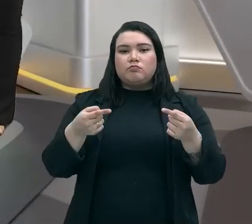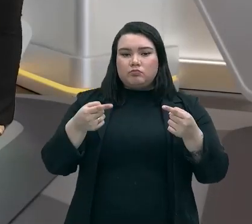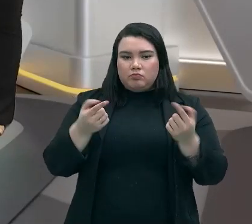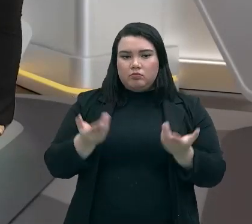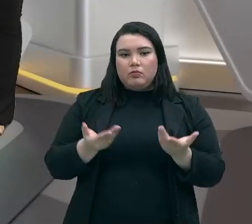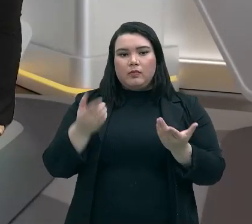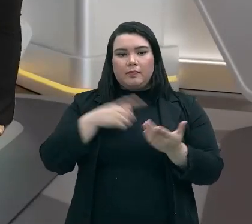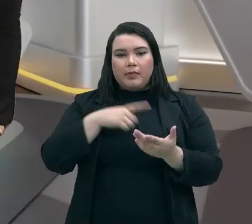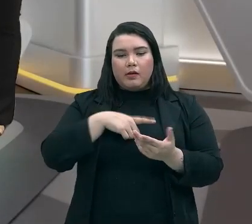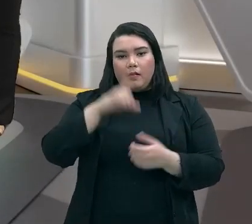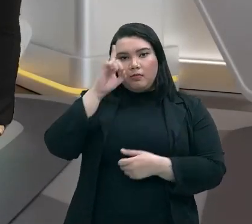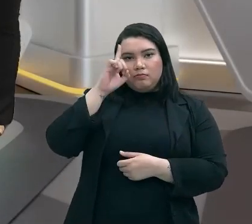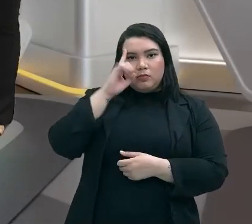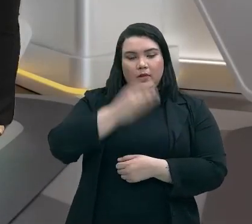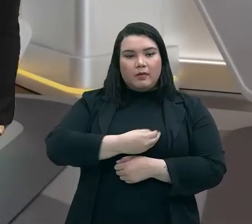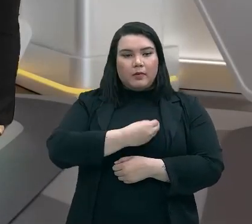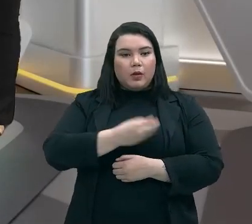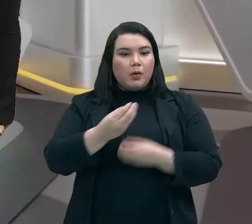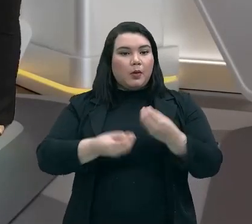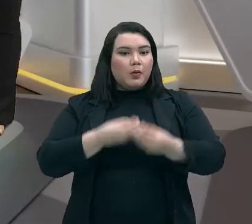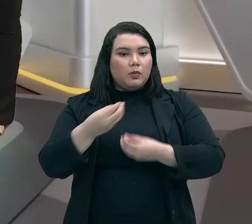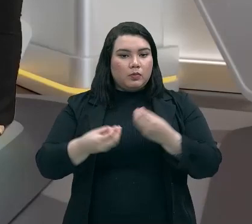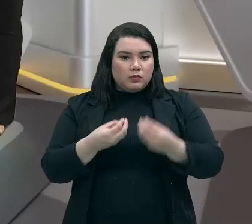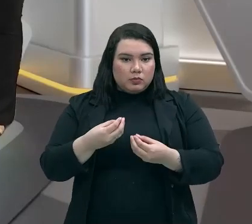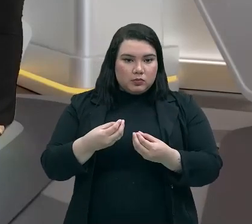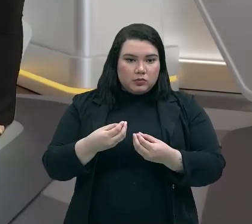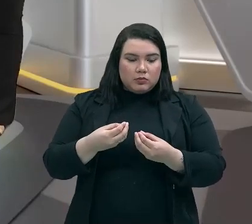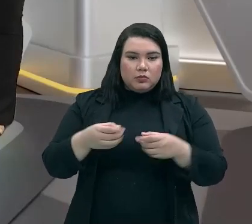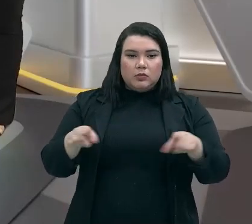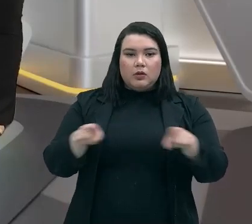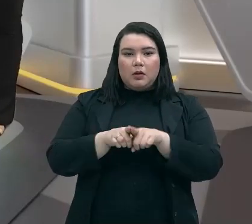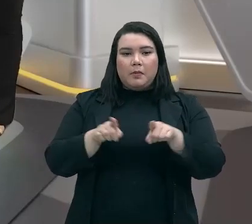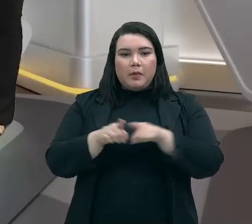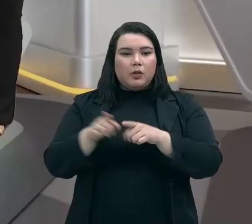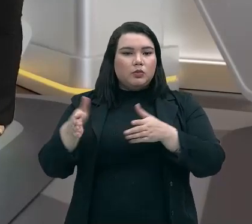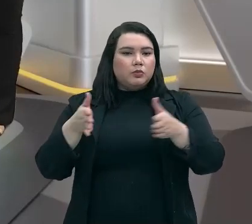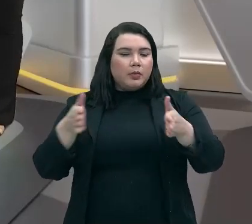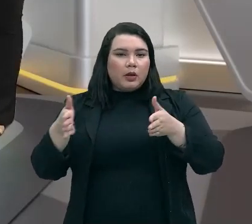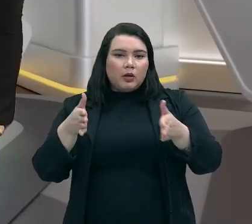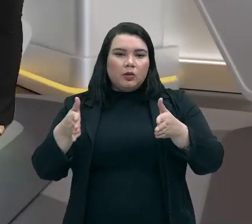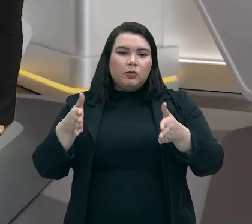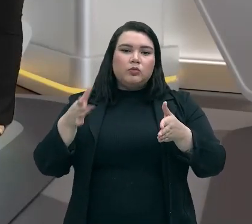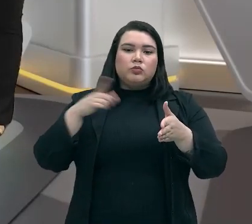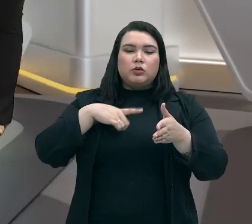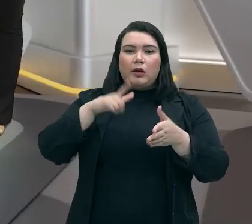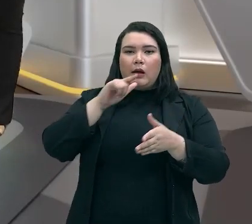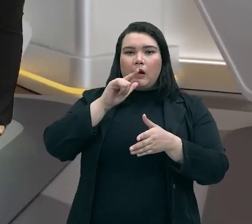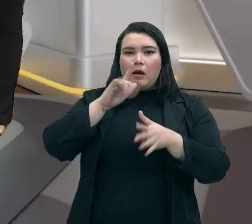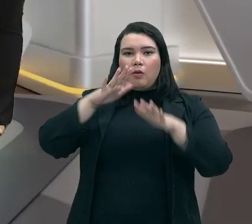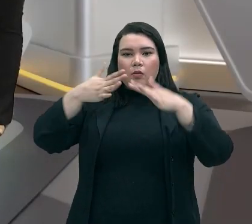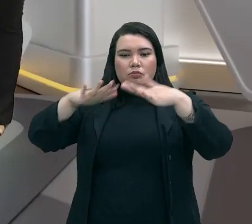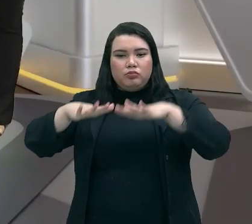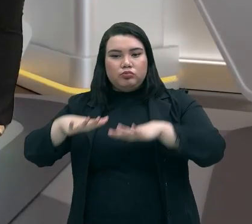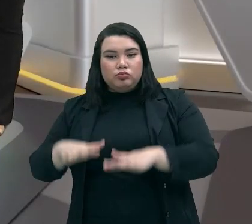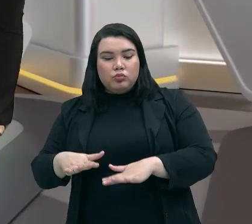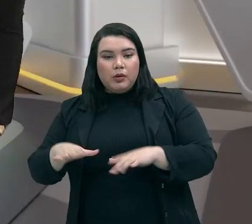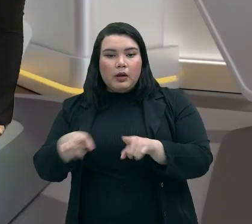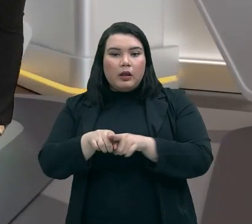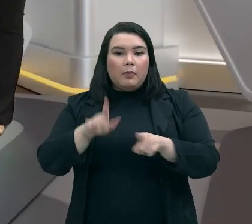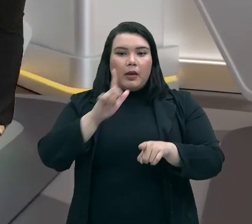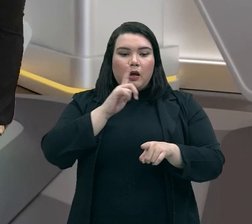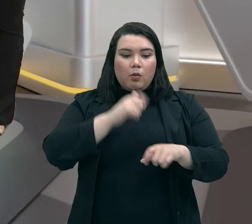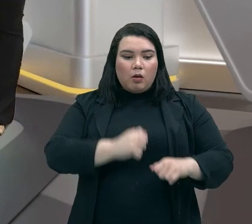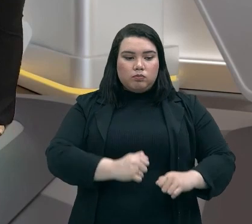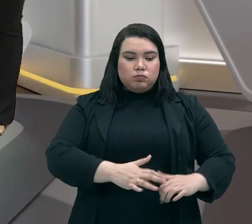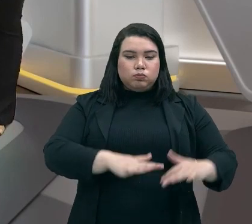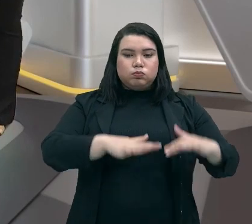no nosso dia a dia, principalmente nas vazantes, né? E nas cheias, né? Como a gente